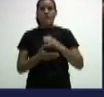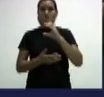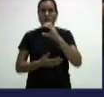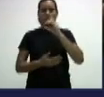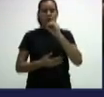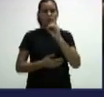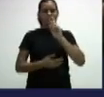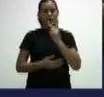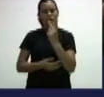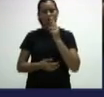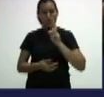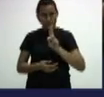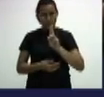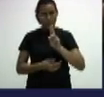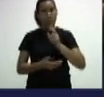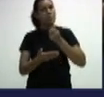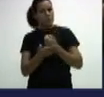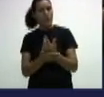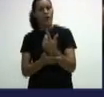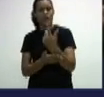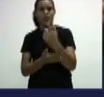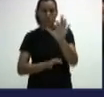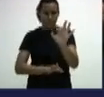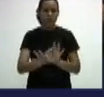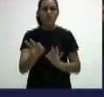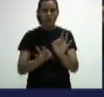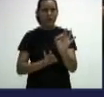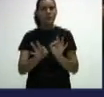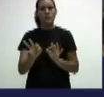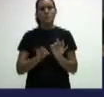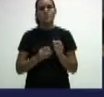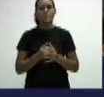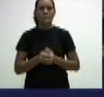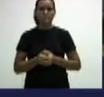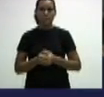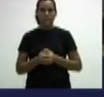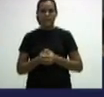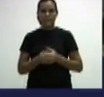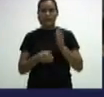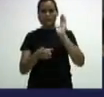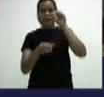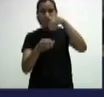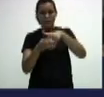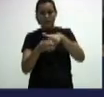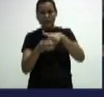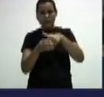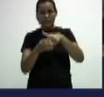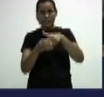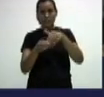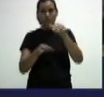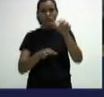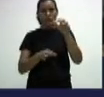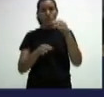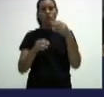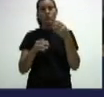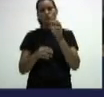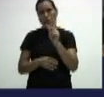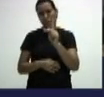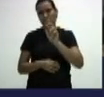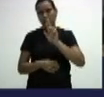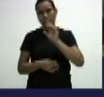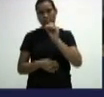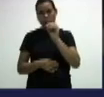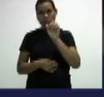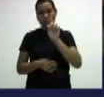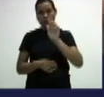CDHU? Então, esse, o financiamento jornal, desse TV. Projeto é da CDHU, né, que está dentro do Programa Socioambiental da Serra do Mar. Eu